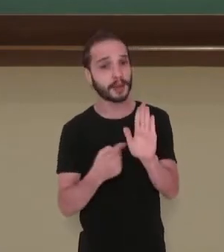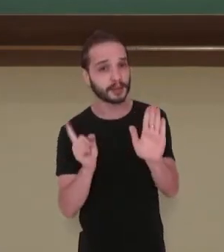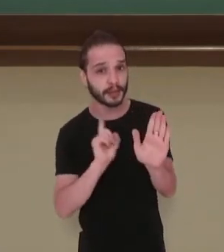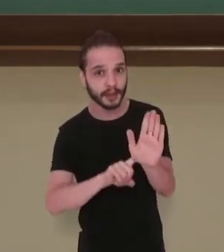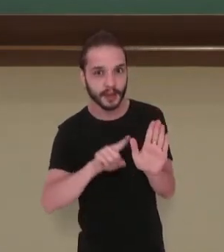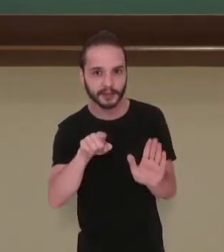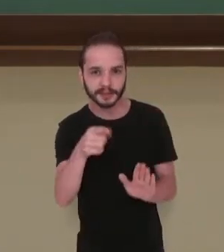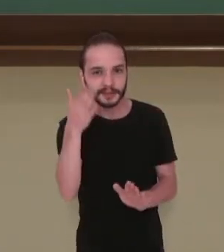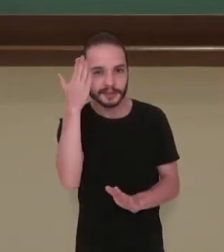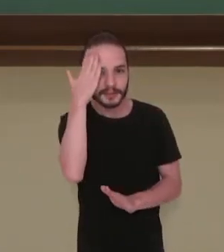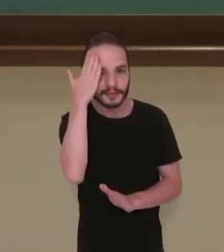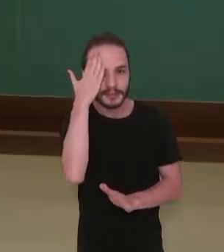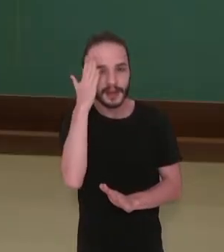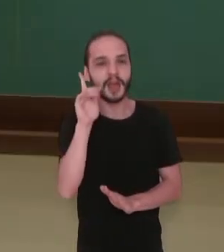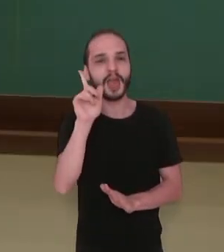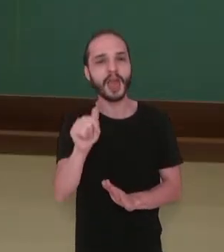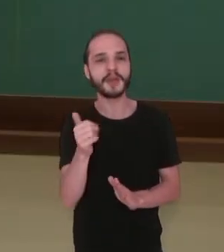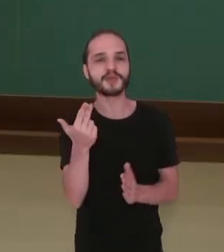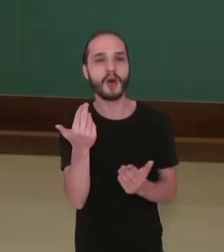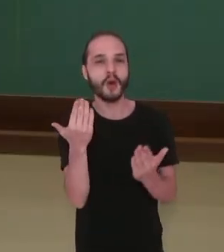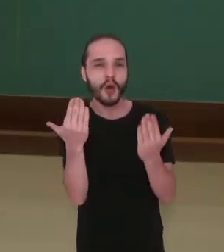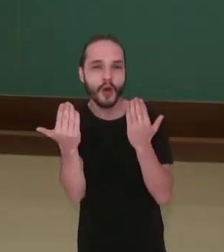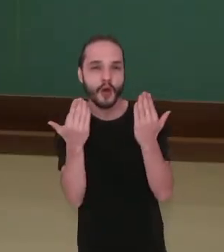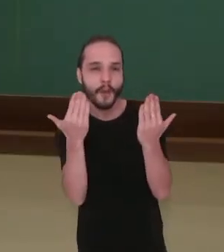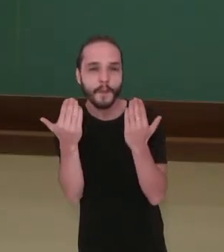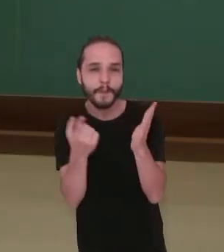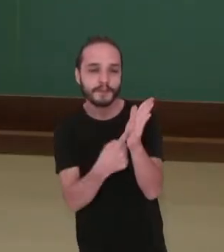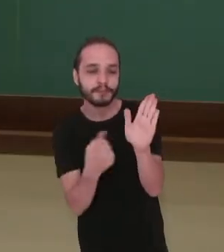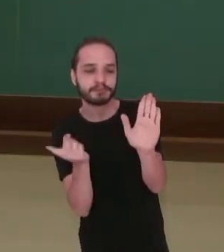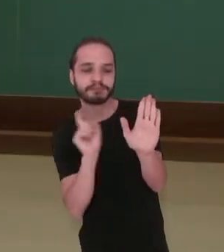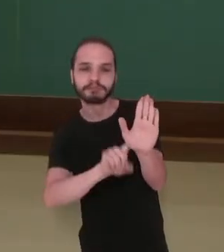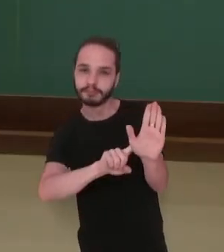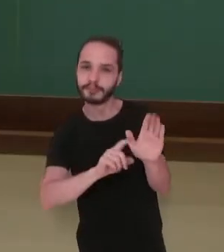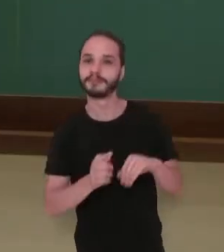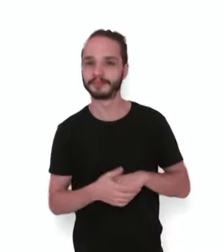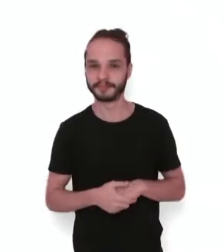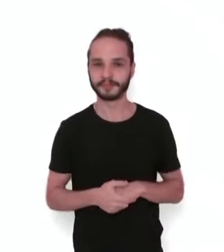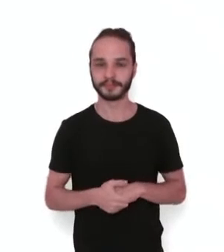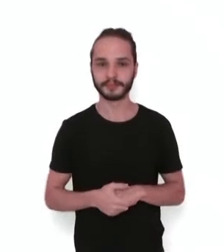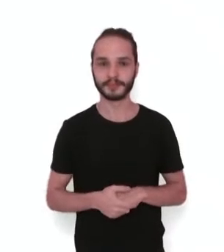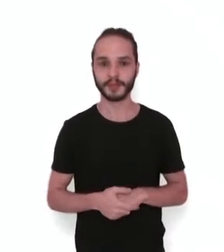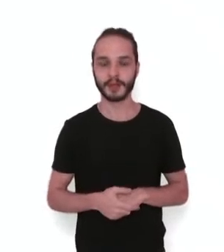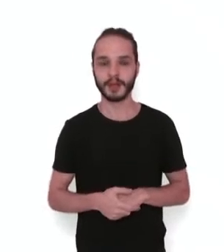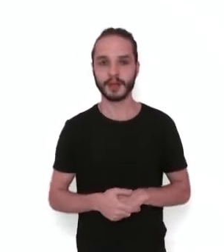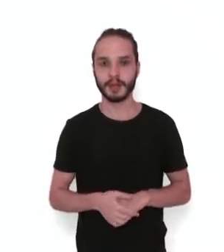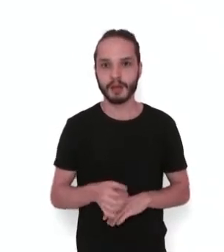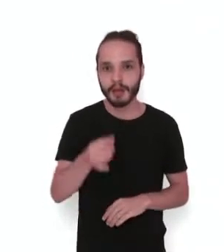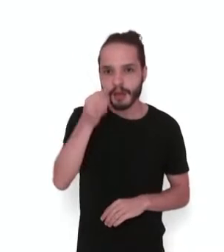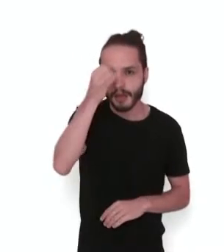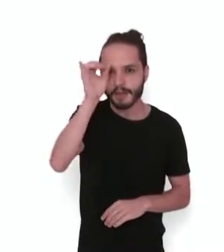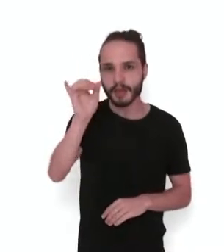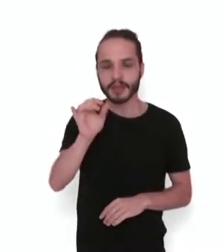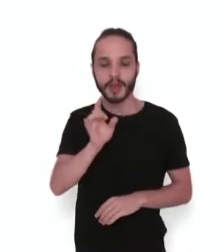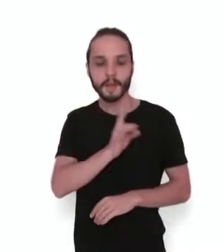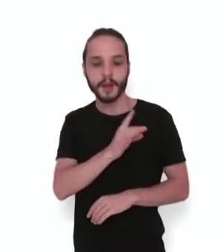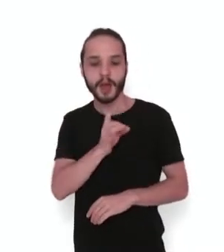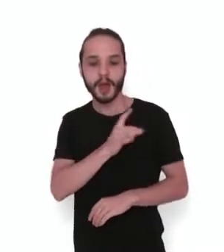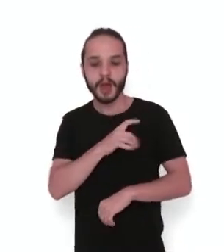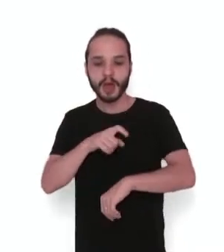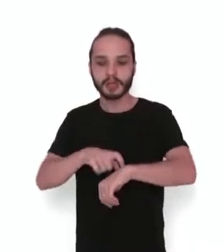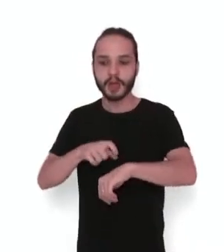é uma comparação subentendida. Para não ter medo que este tempo vai passar, não